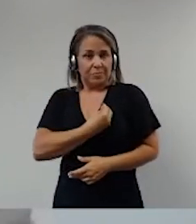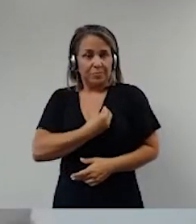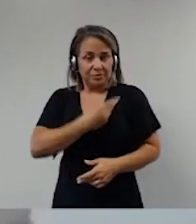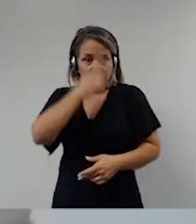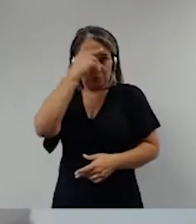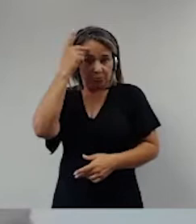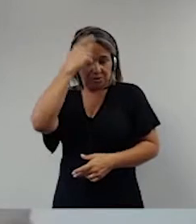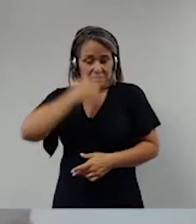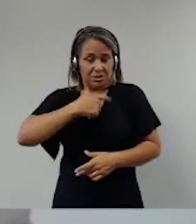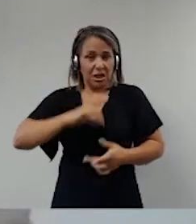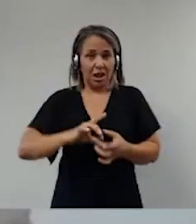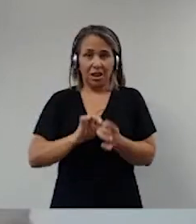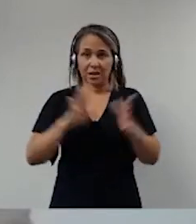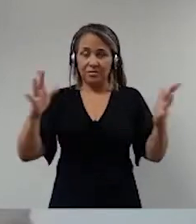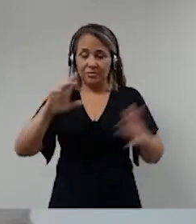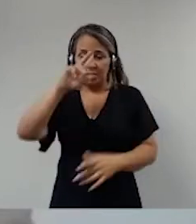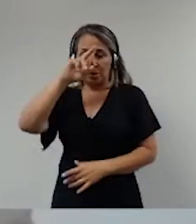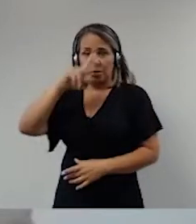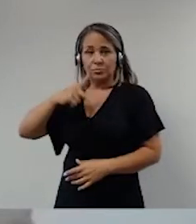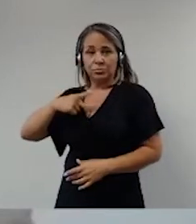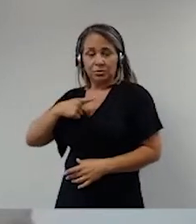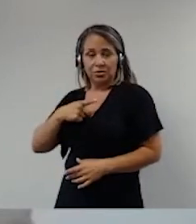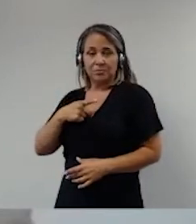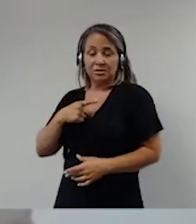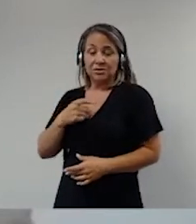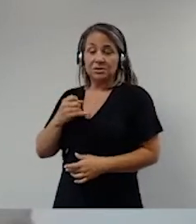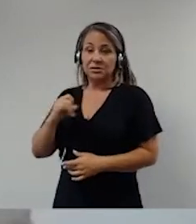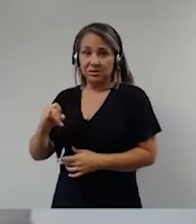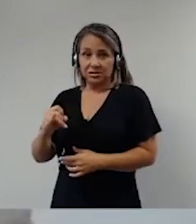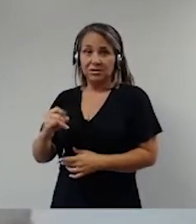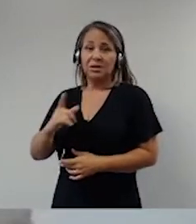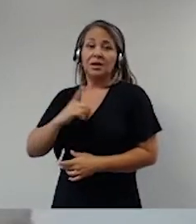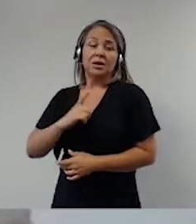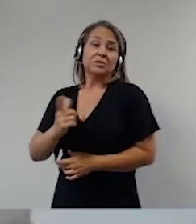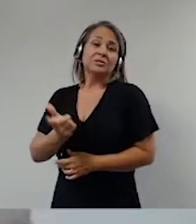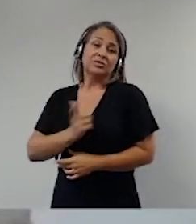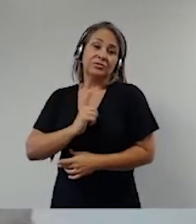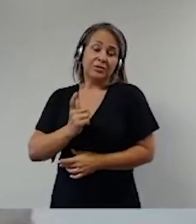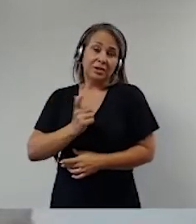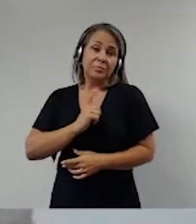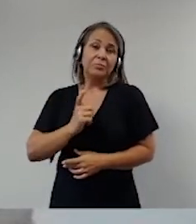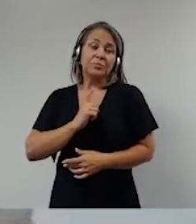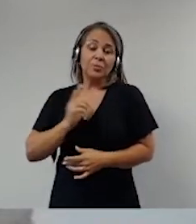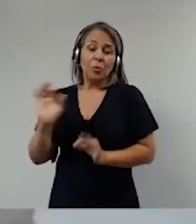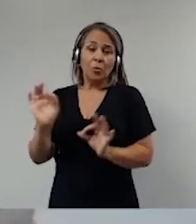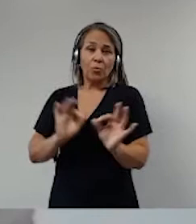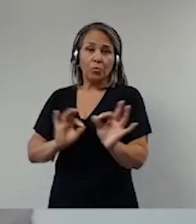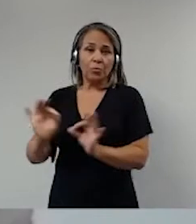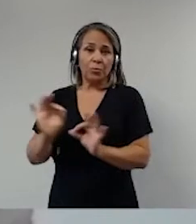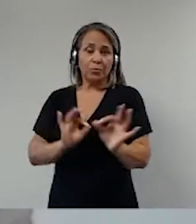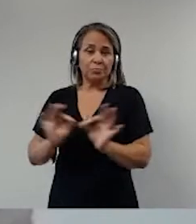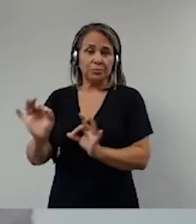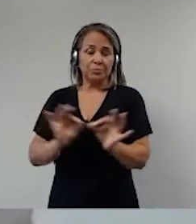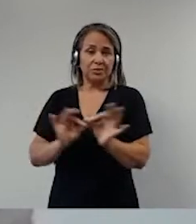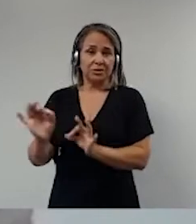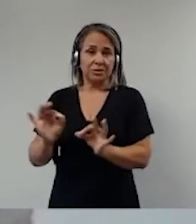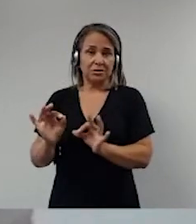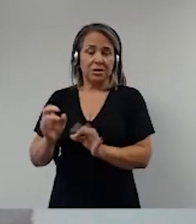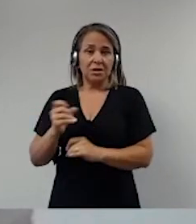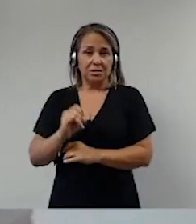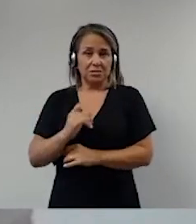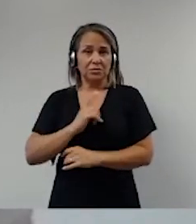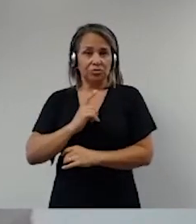ser uma pessoa autônoma na medida em que eu tenho controle, na medida em que eu